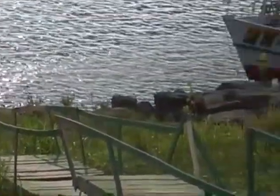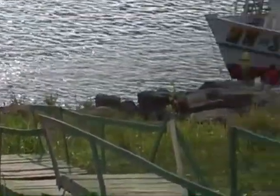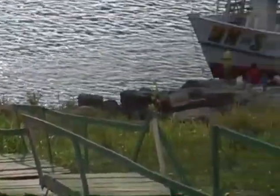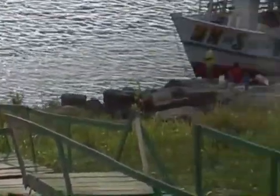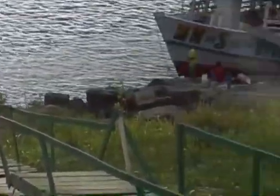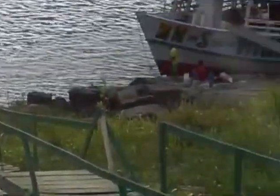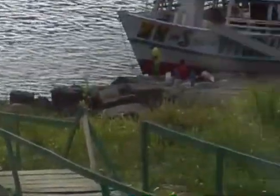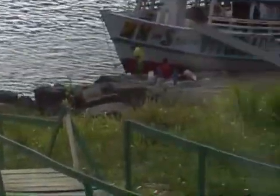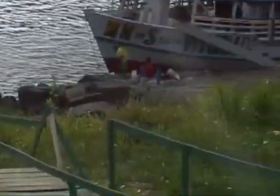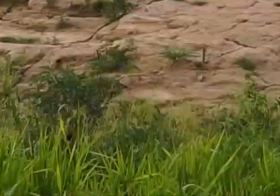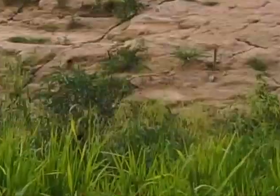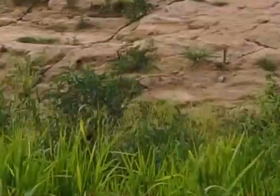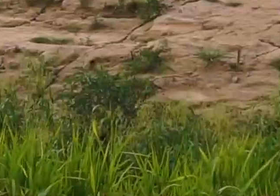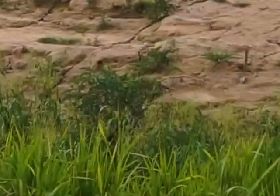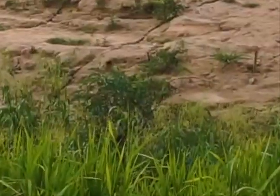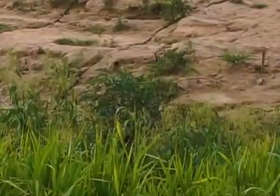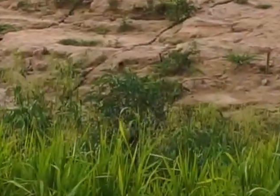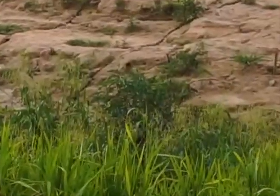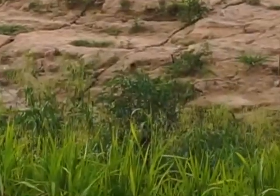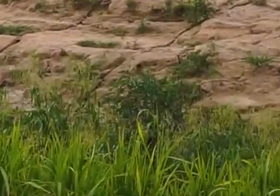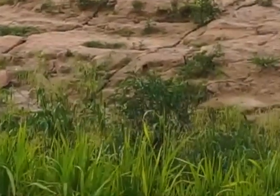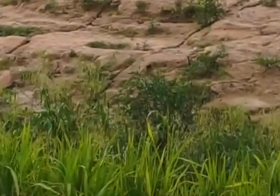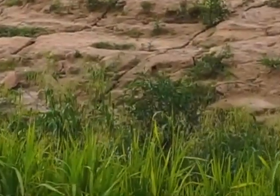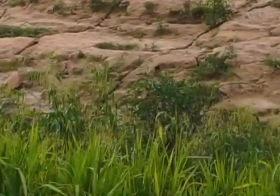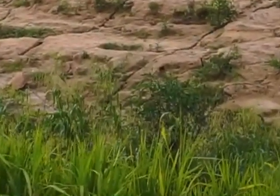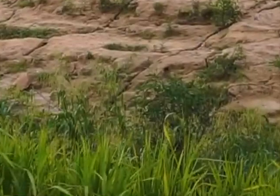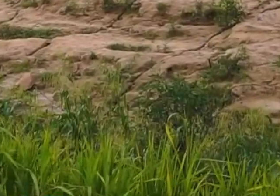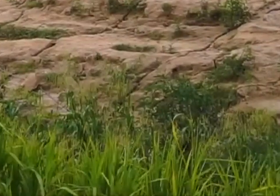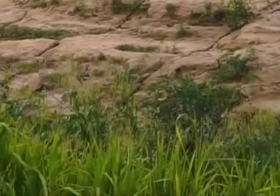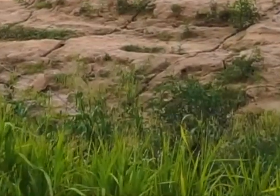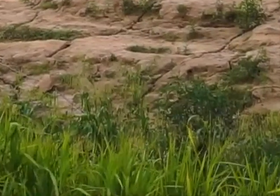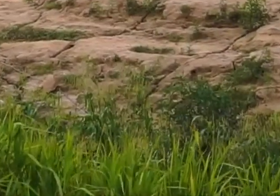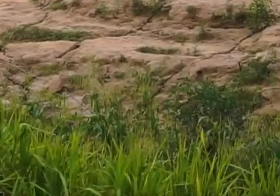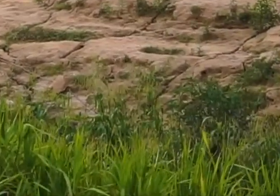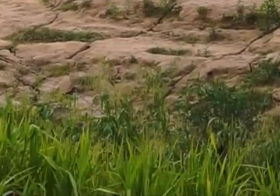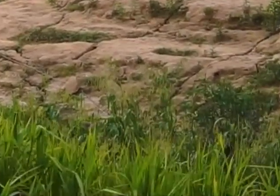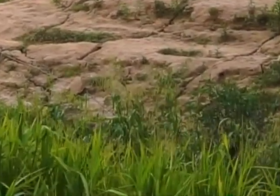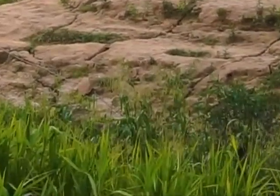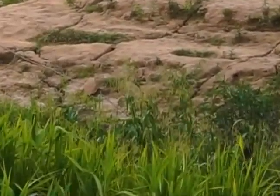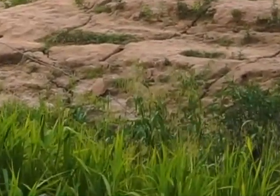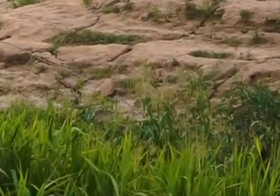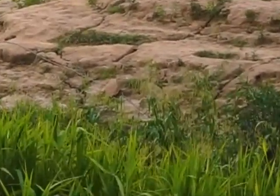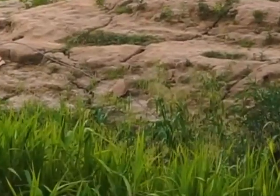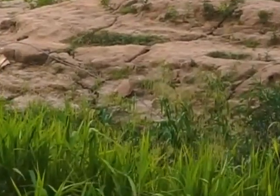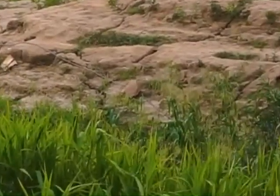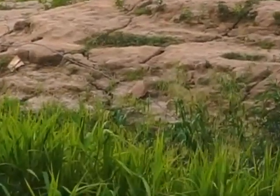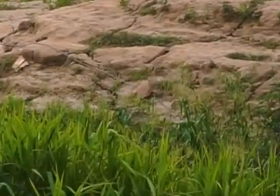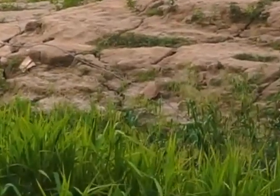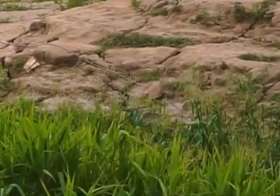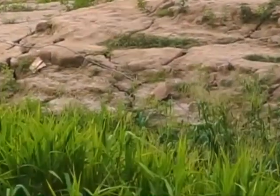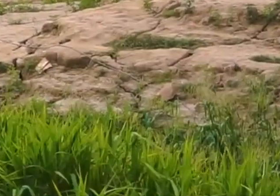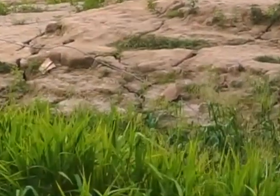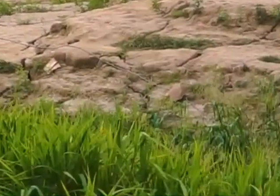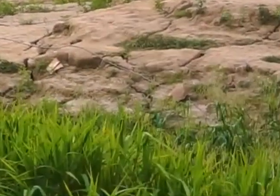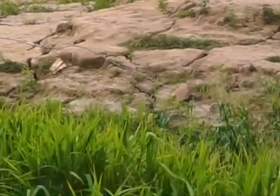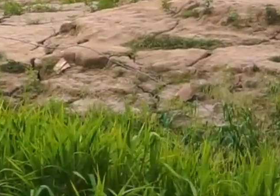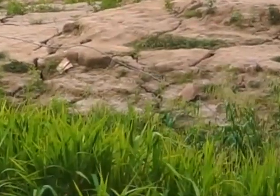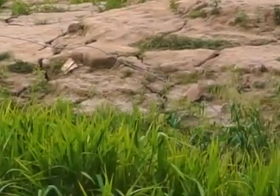esses rios na Amazônia são as principais rodovias que nós vamos ter na